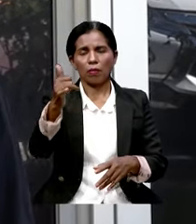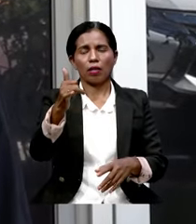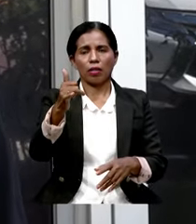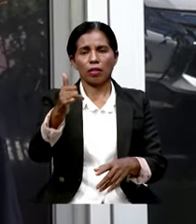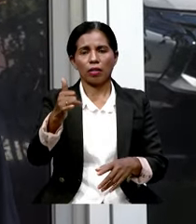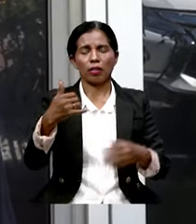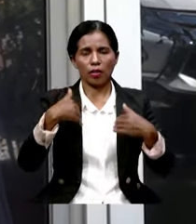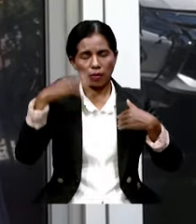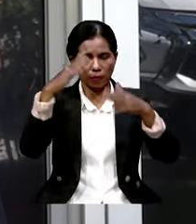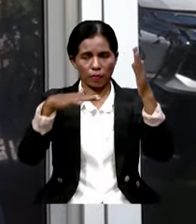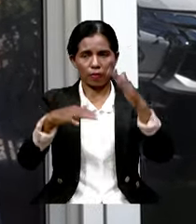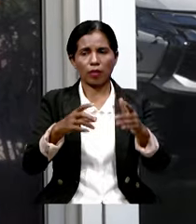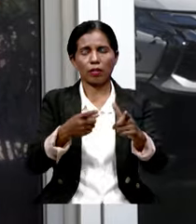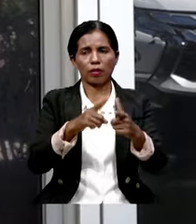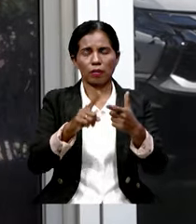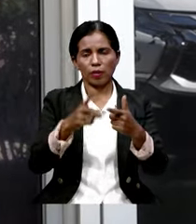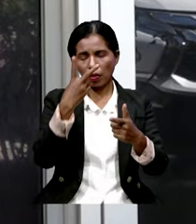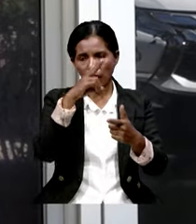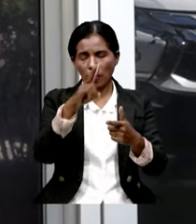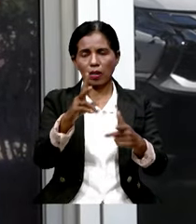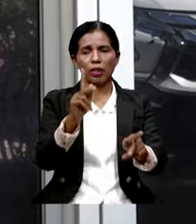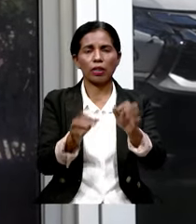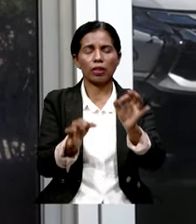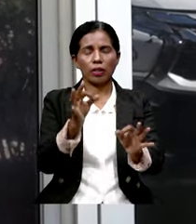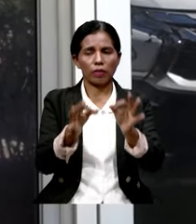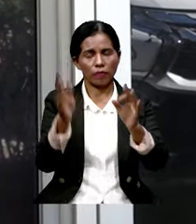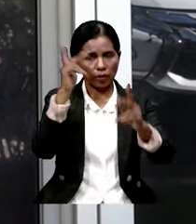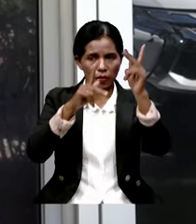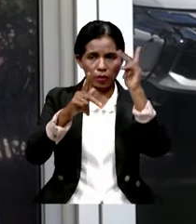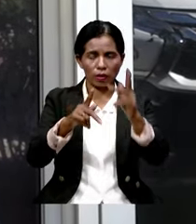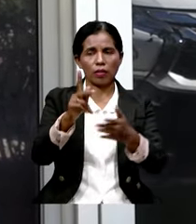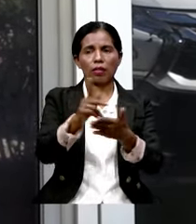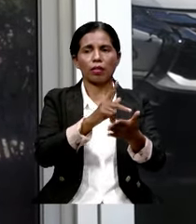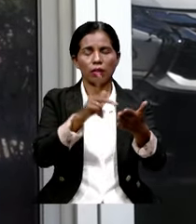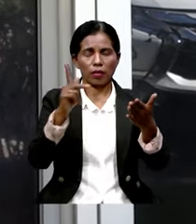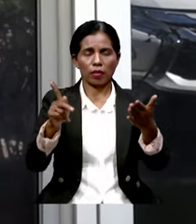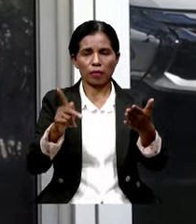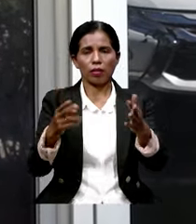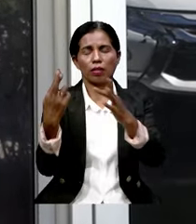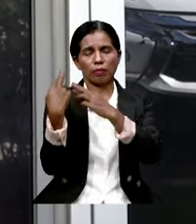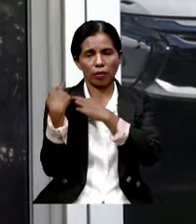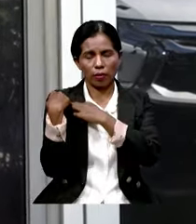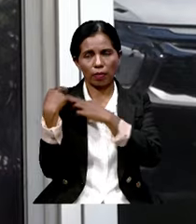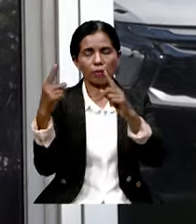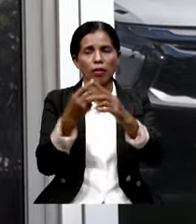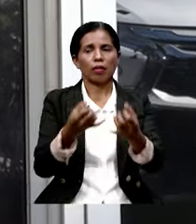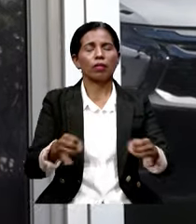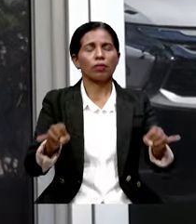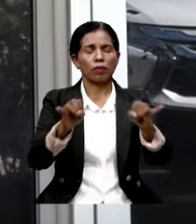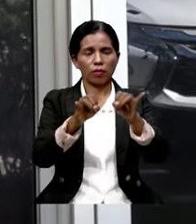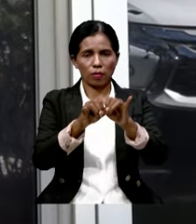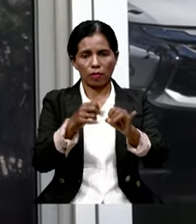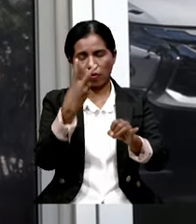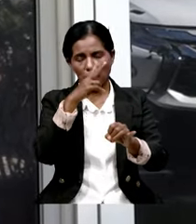Segundo a Reca, se caso não sabotagem, que não é crime, a responsabilidade vai instituição competente a